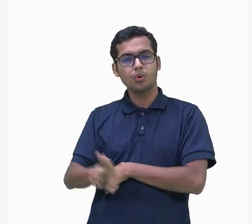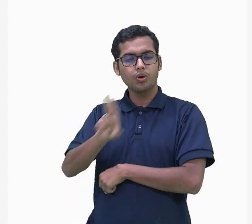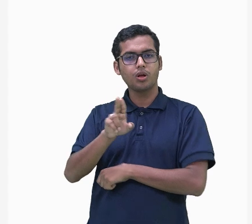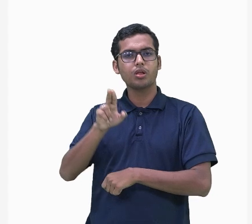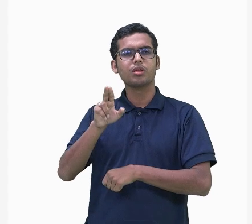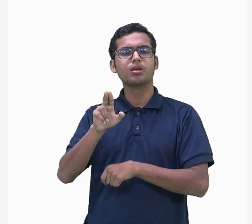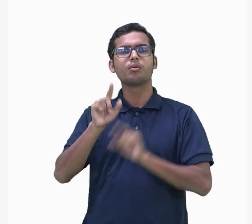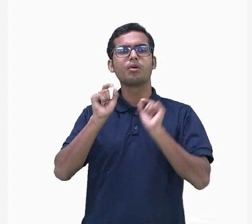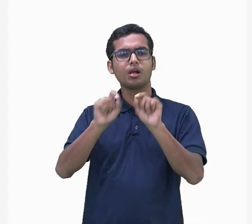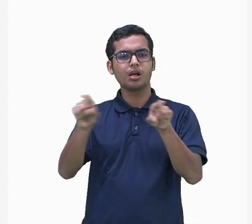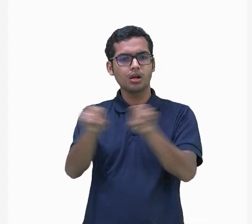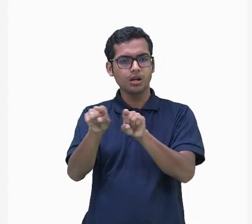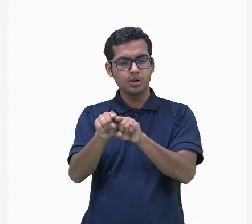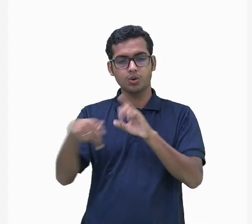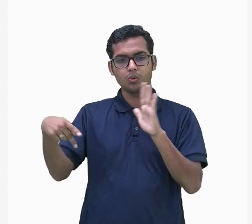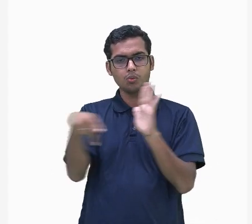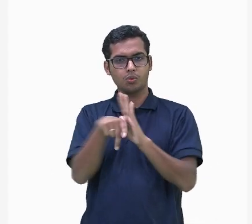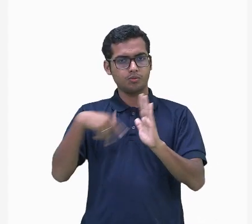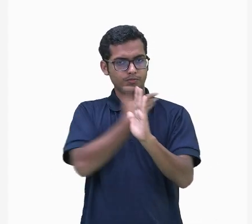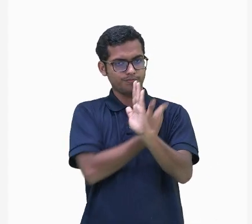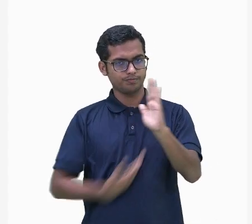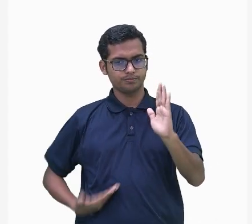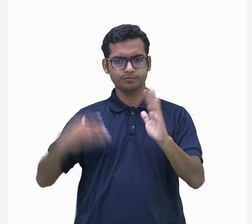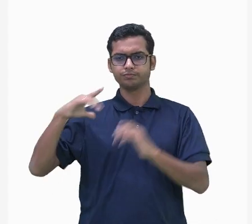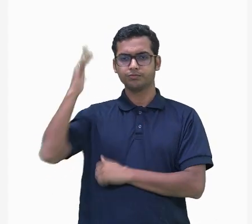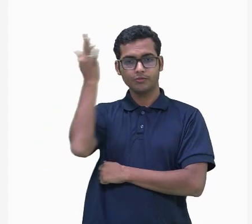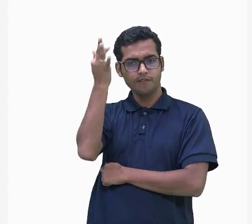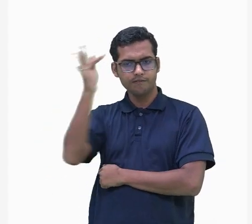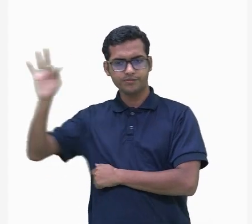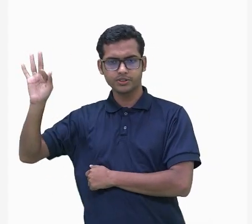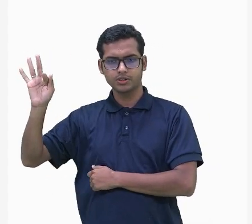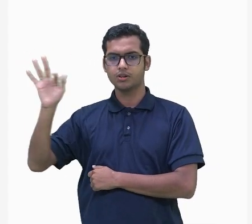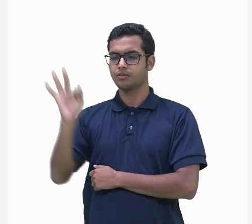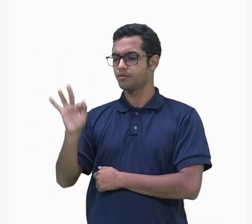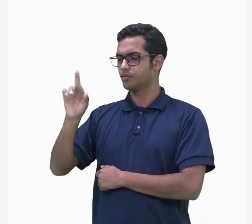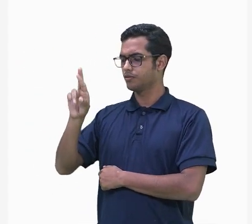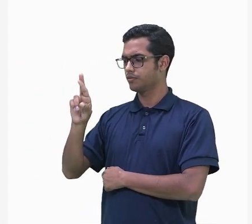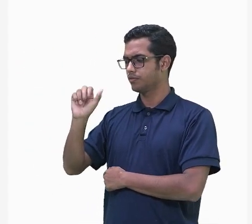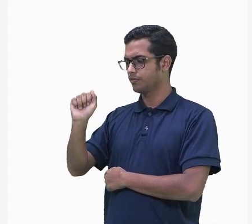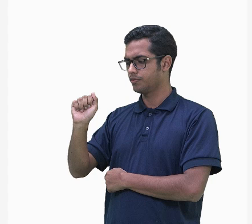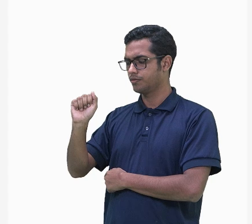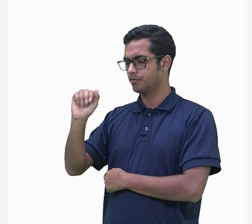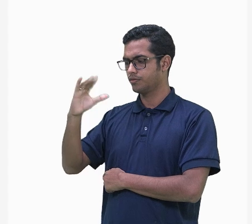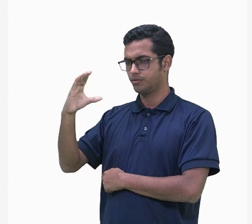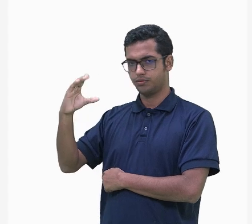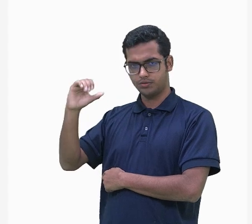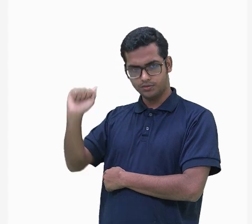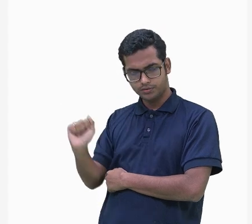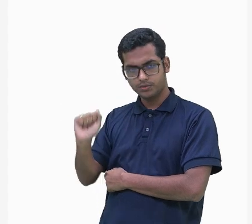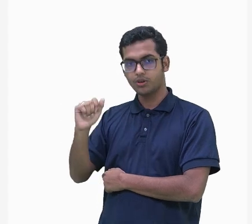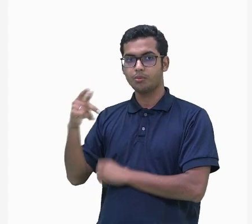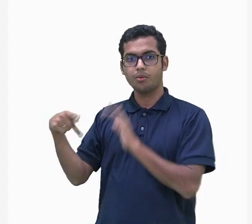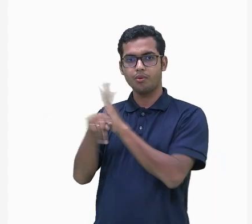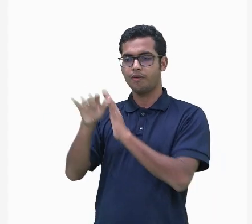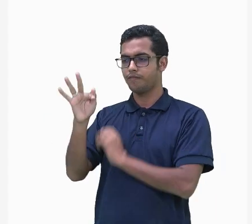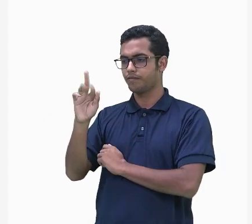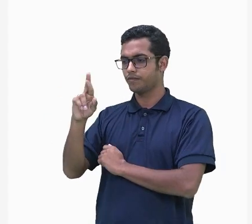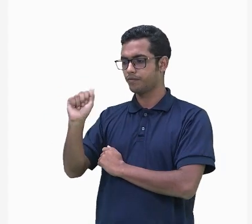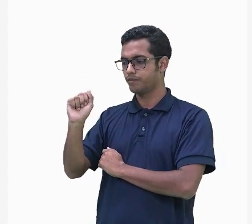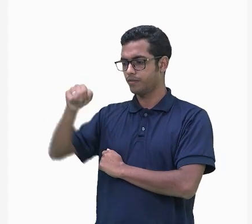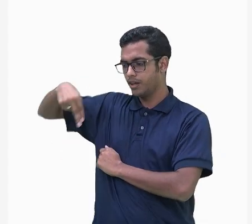antigo regime está ali intrinsecamente ligado à questão do monarca